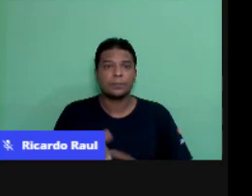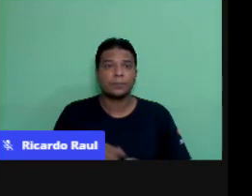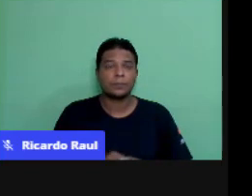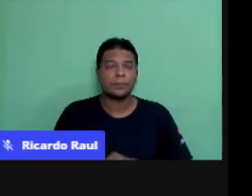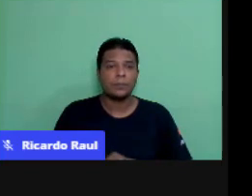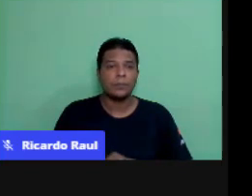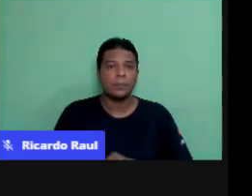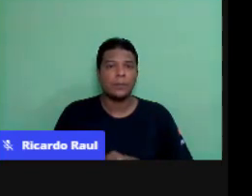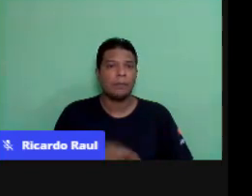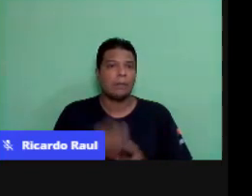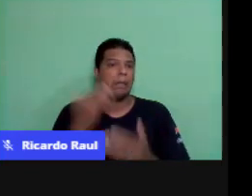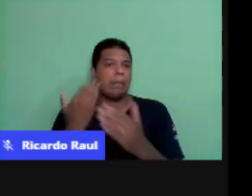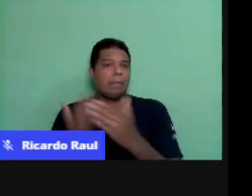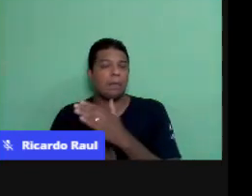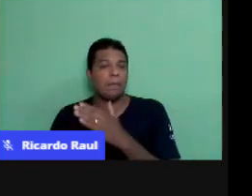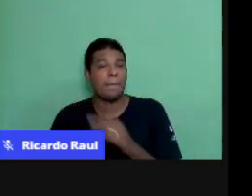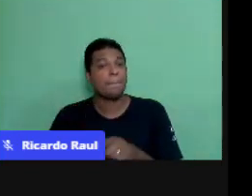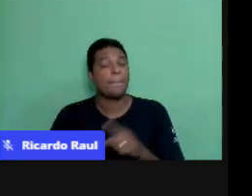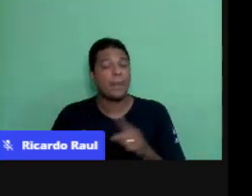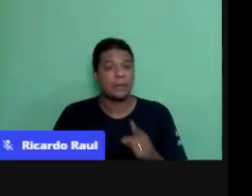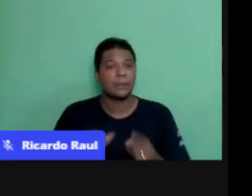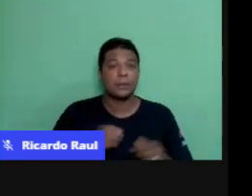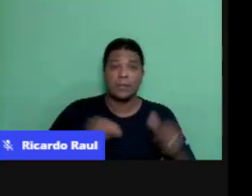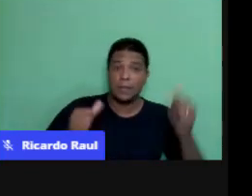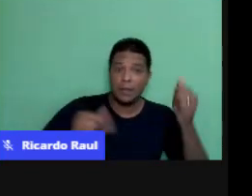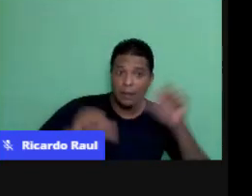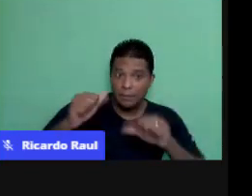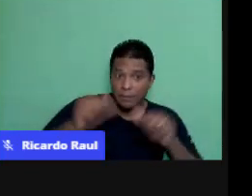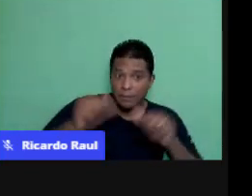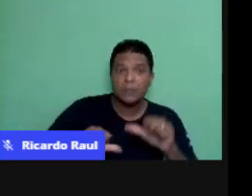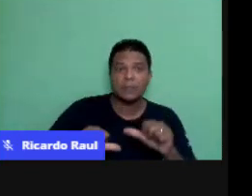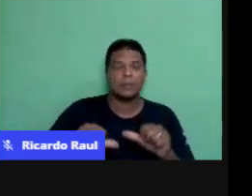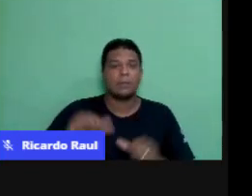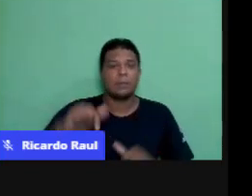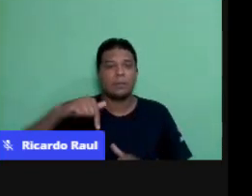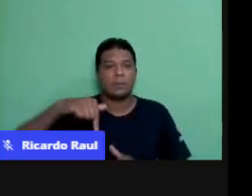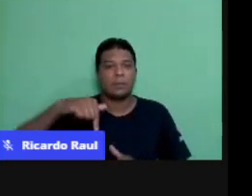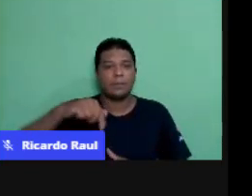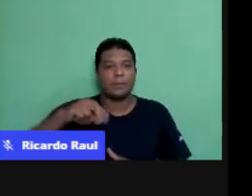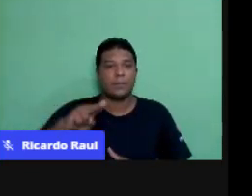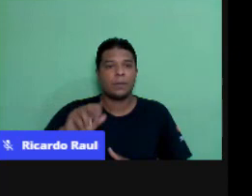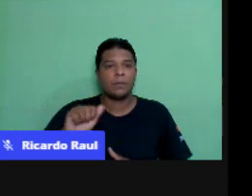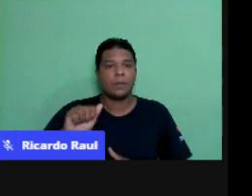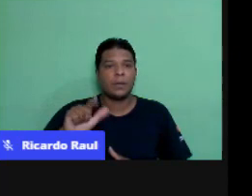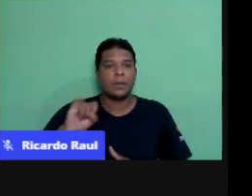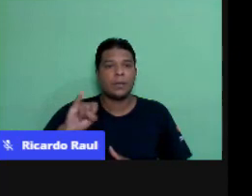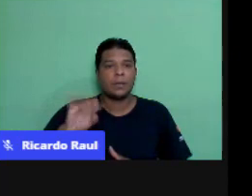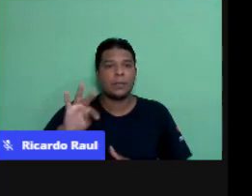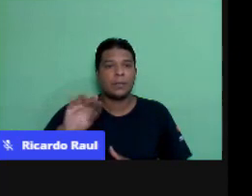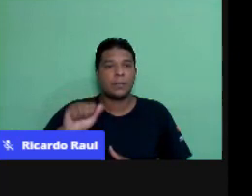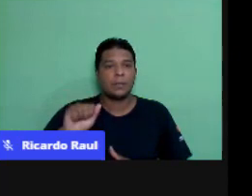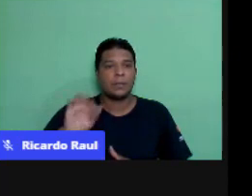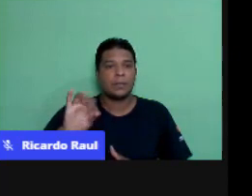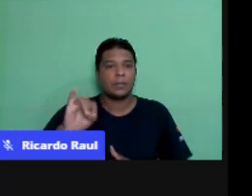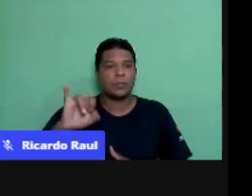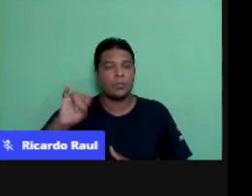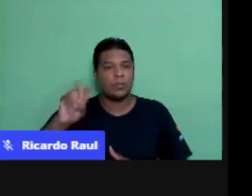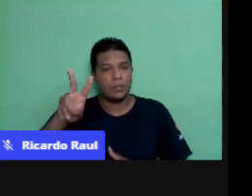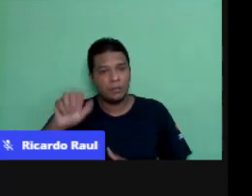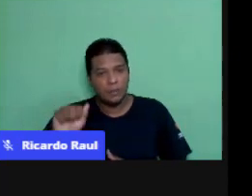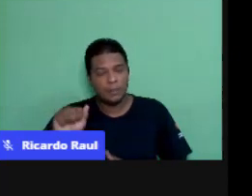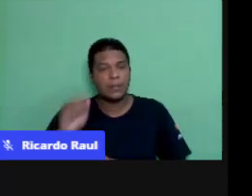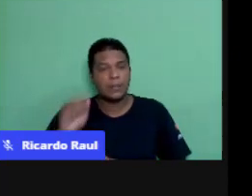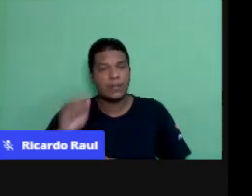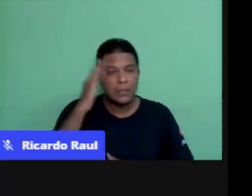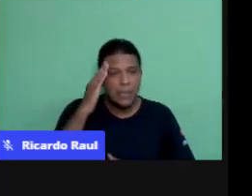não reprova nem aprova, mas a gente tem a avaliação qualitativa. Saber se essa criança, ela está ou não